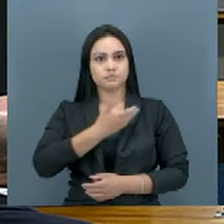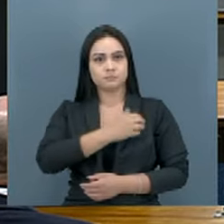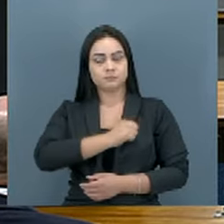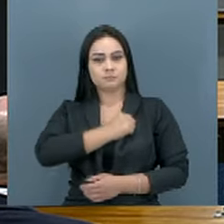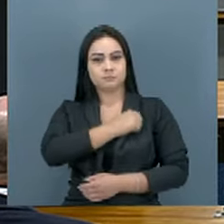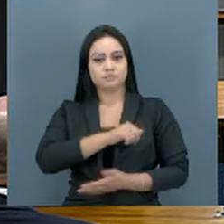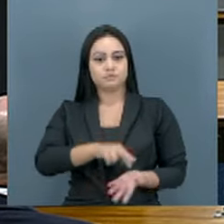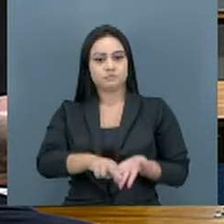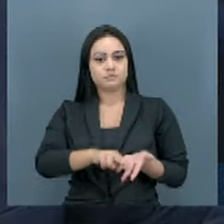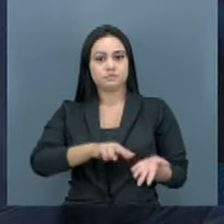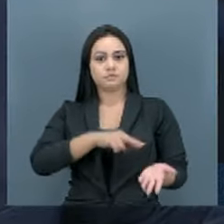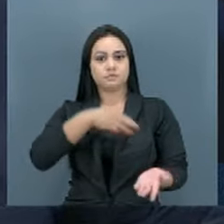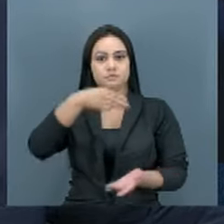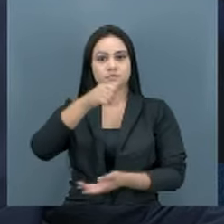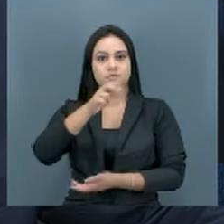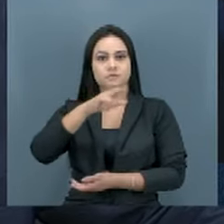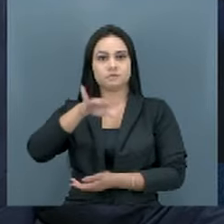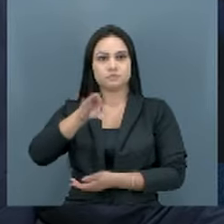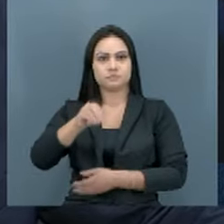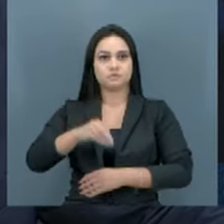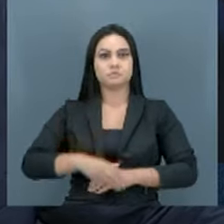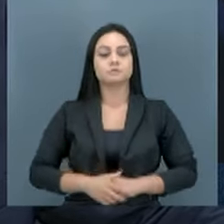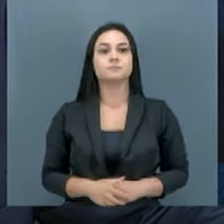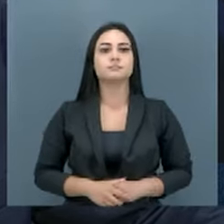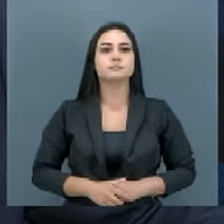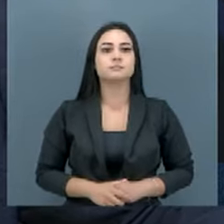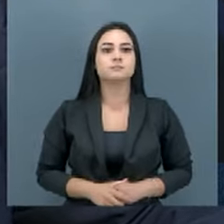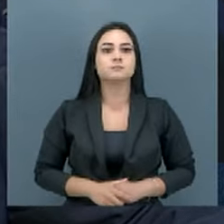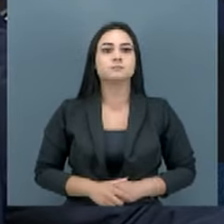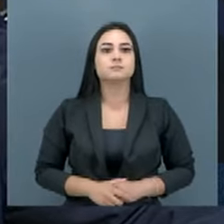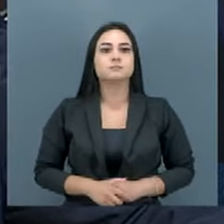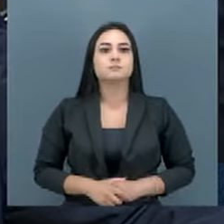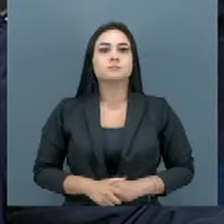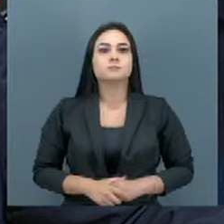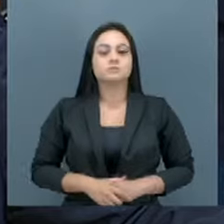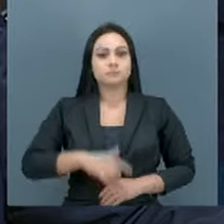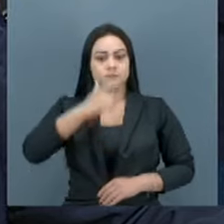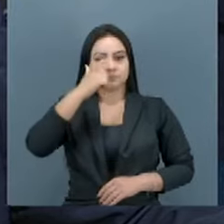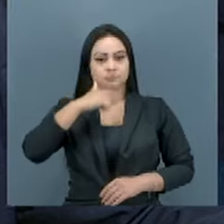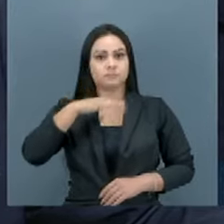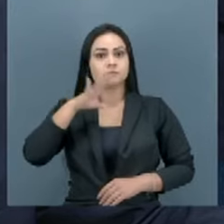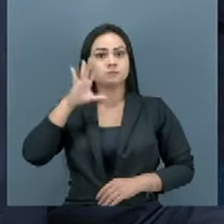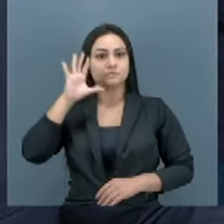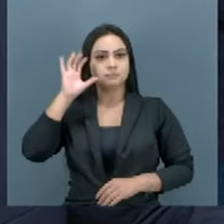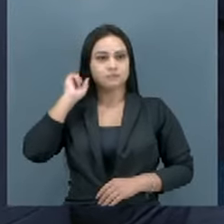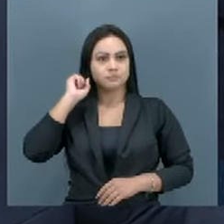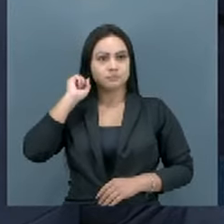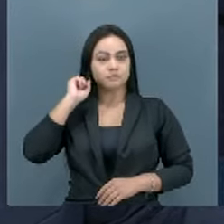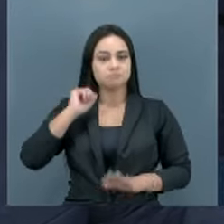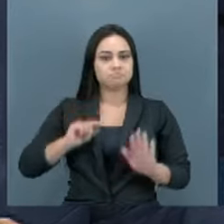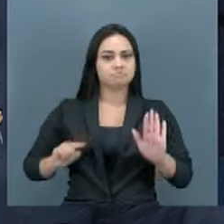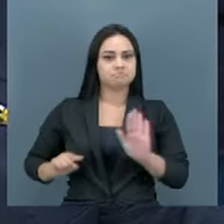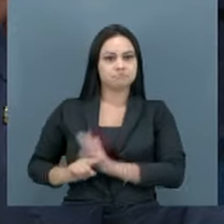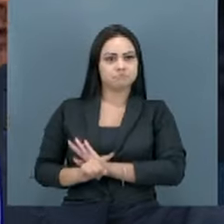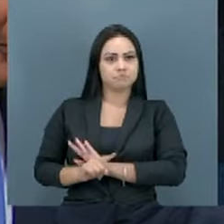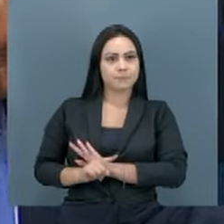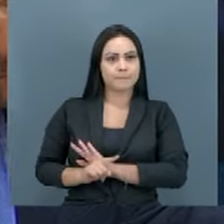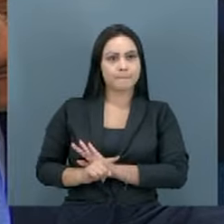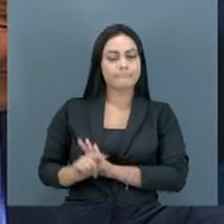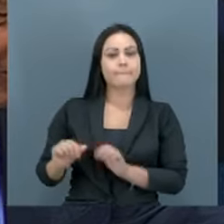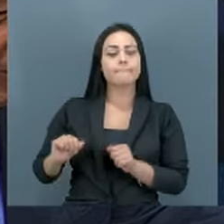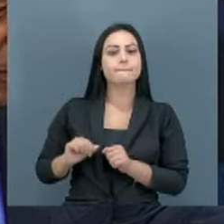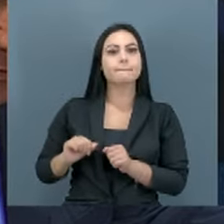relator Márcio Bittar, eu ouvi aí uma pergunta que foi feita